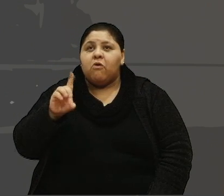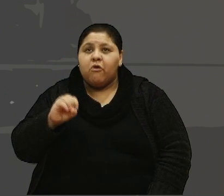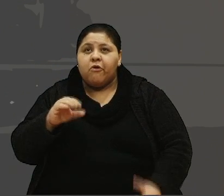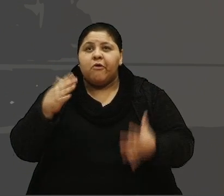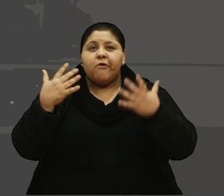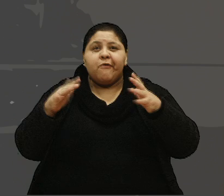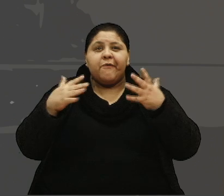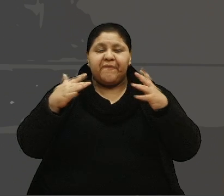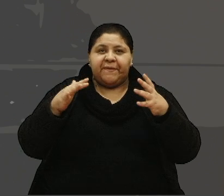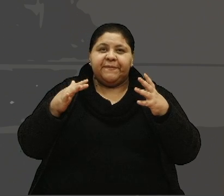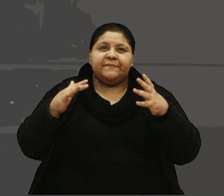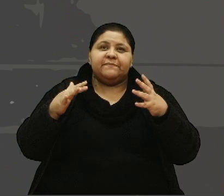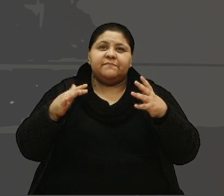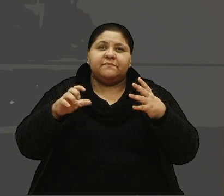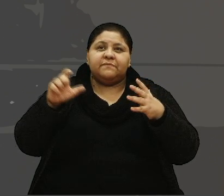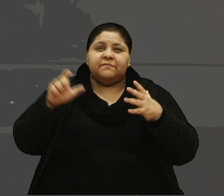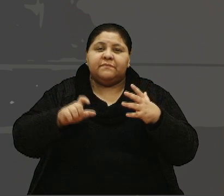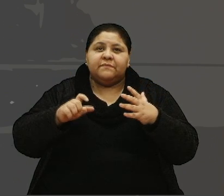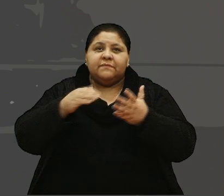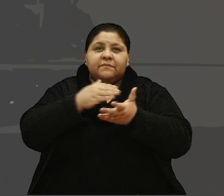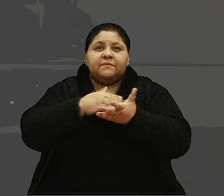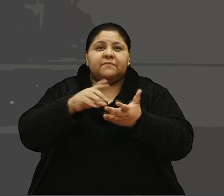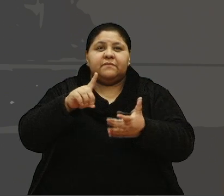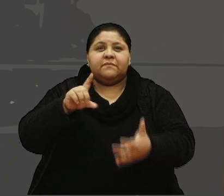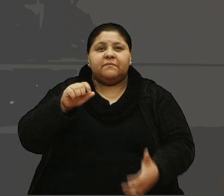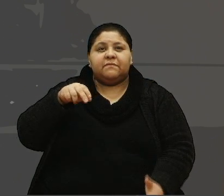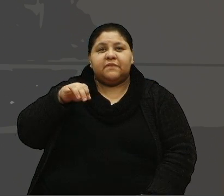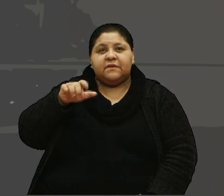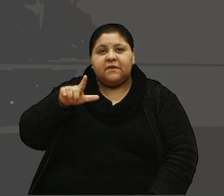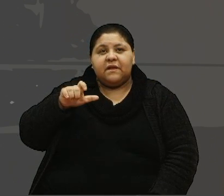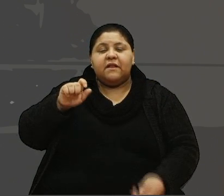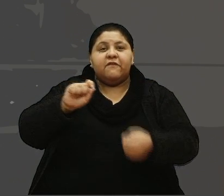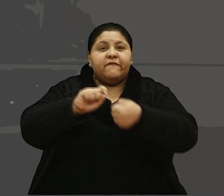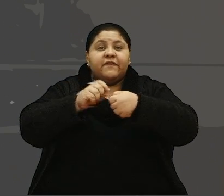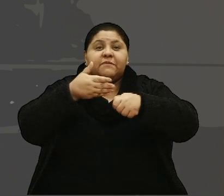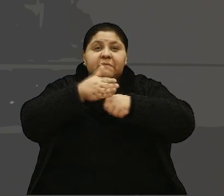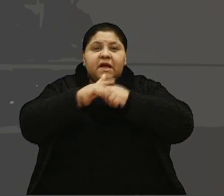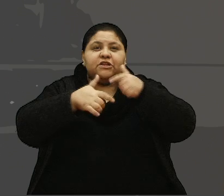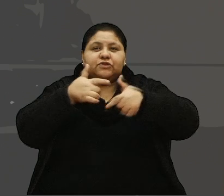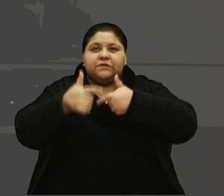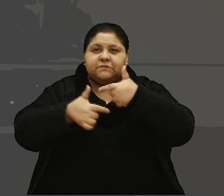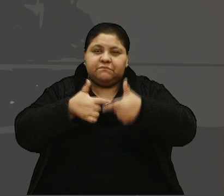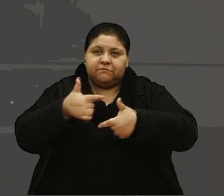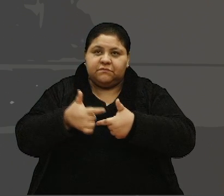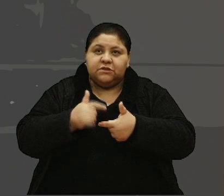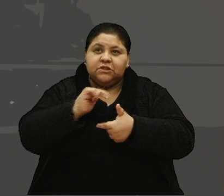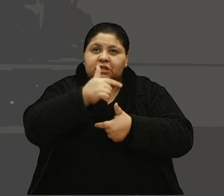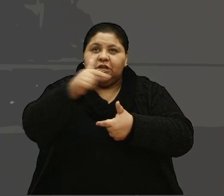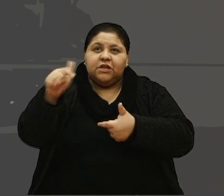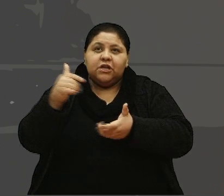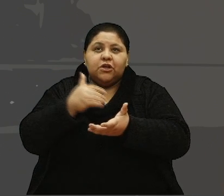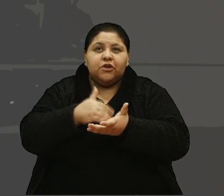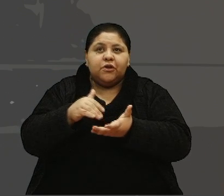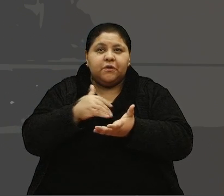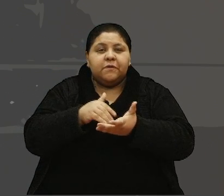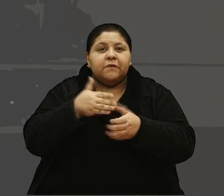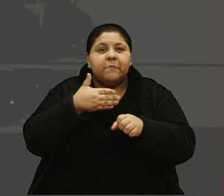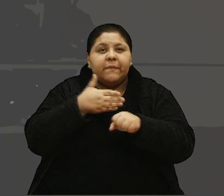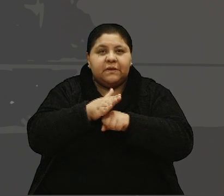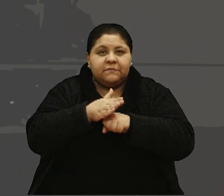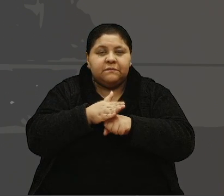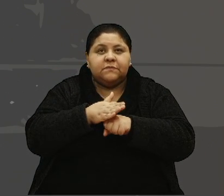Parabéns à ex-secretária Daniele, que fez parte desse trabalho. As demais secretarias